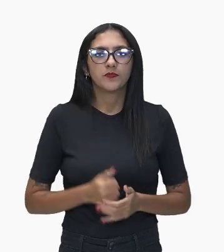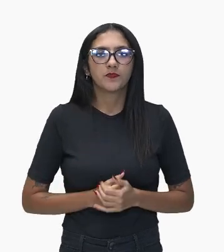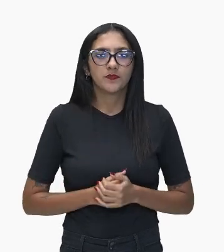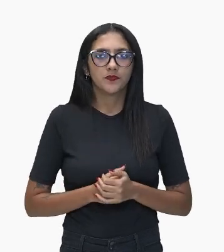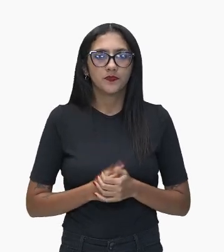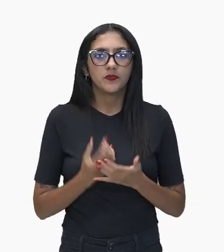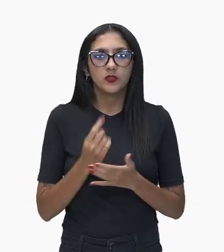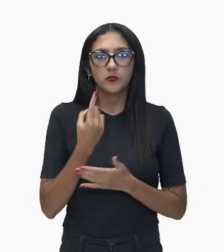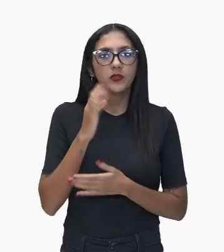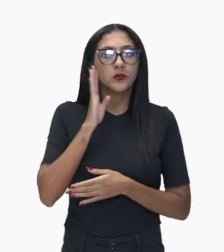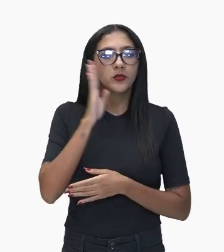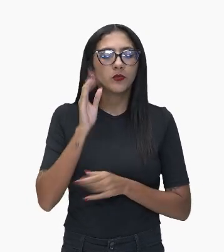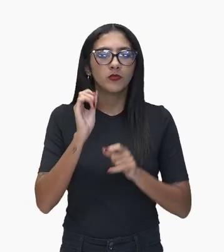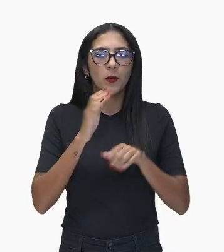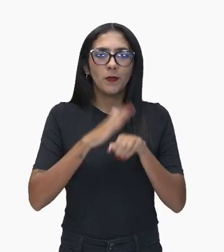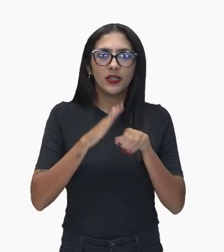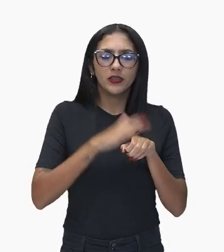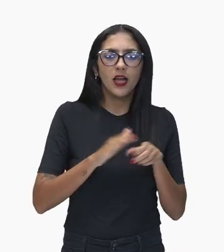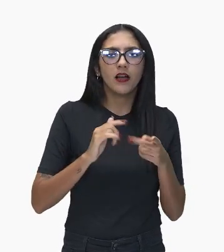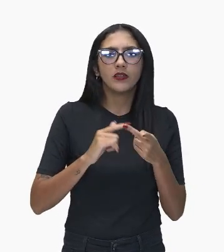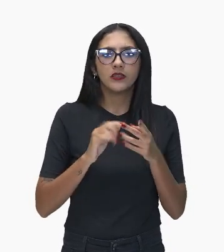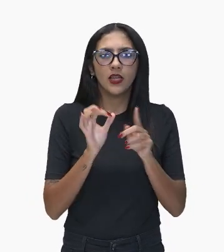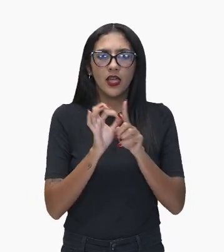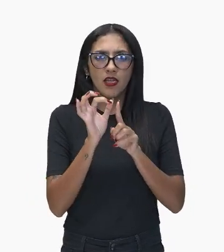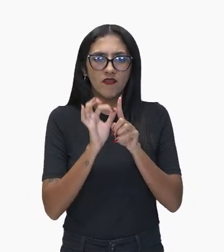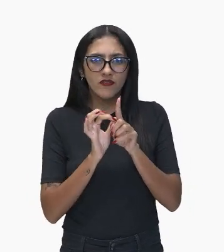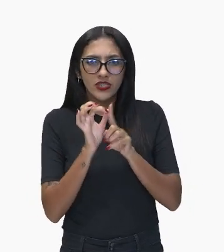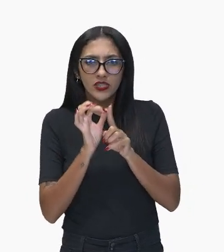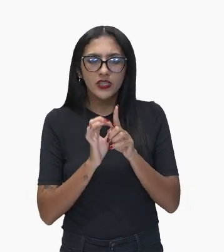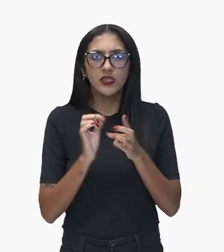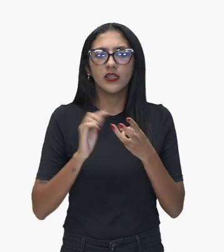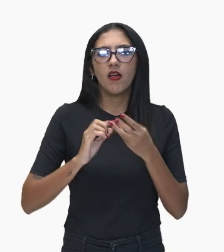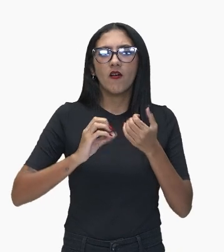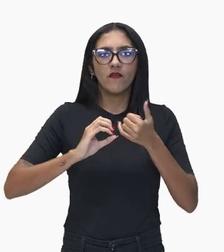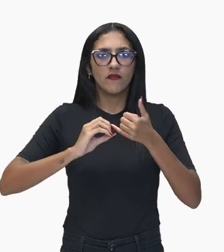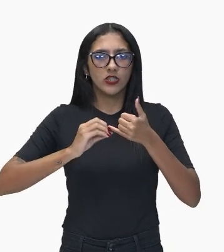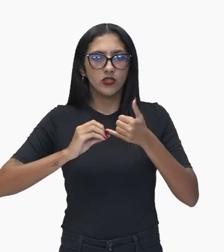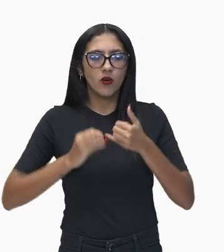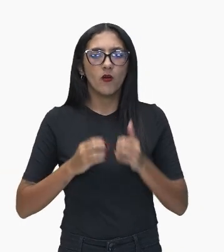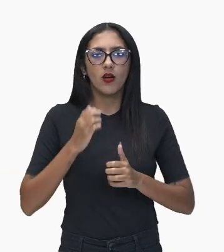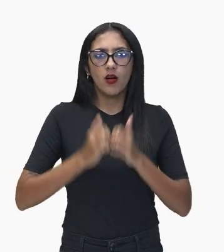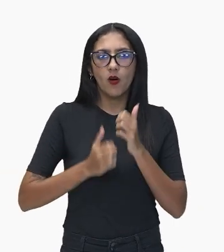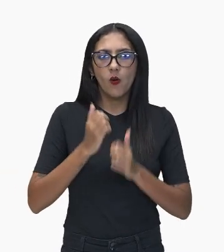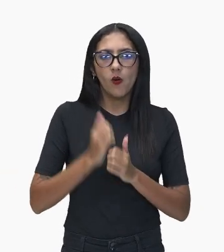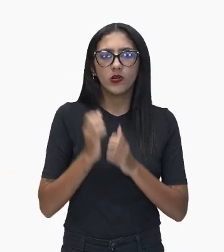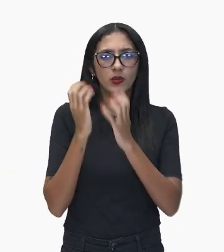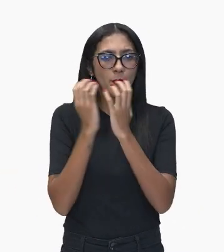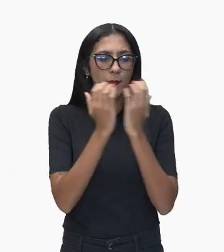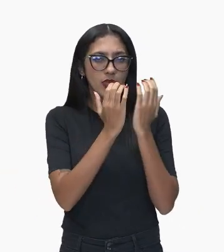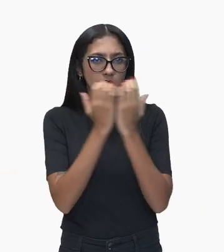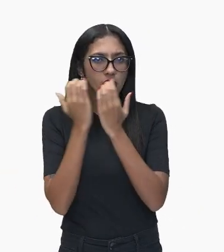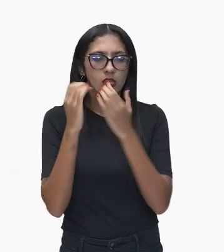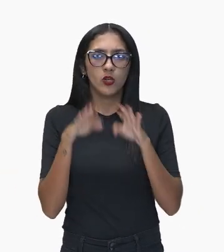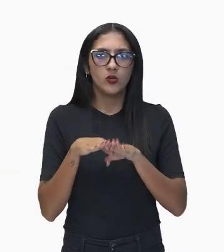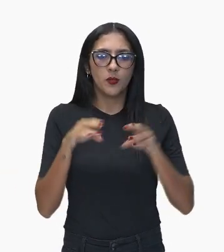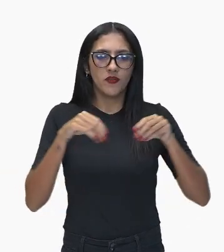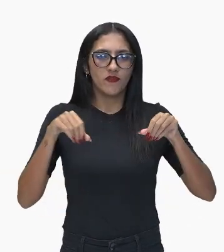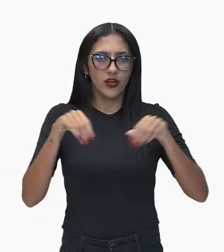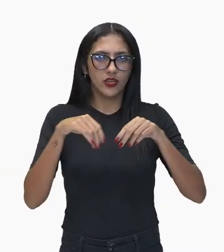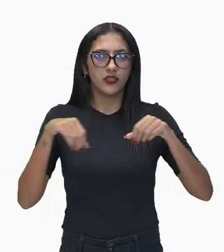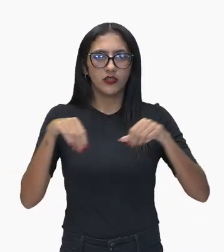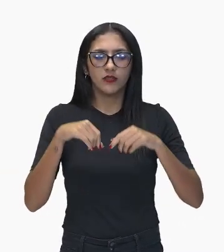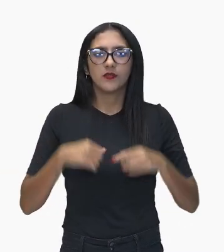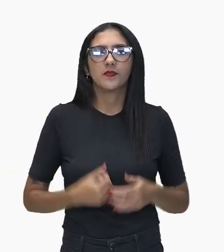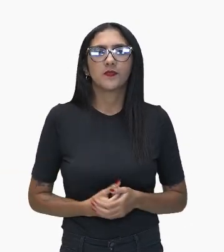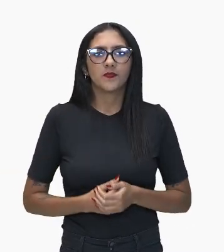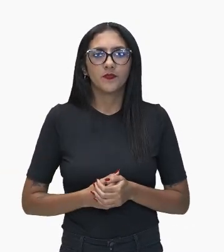alimentação estão as batatas, as ervilhas, os feijões, arroz, milho e farinha. Então, aí